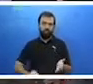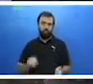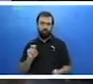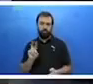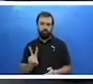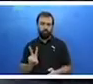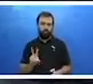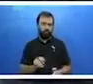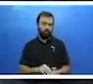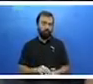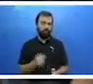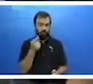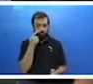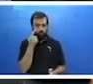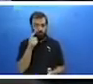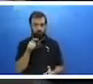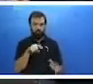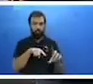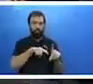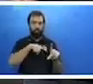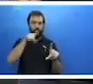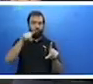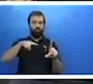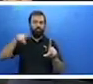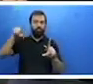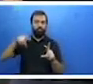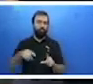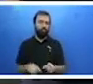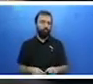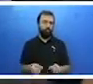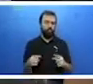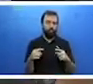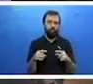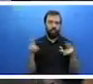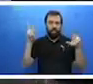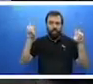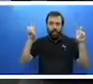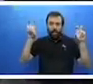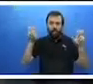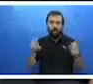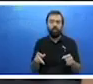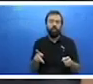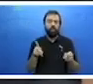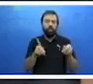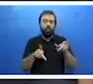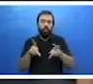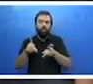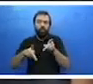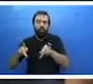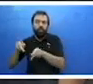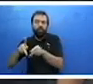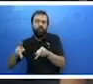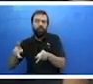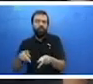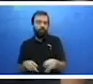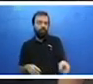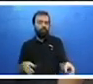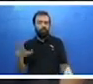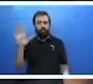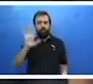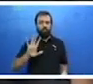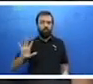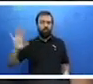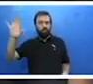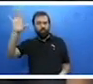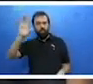a distribuição da população brasileira nas 5 regiões, da mesma forma que o outro, só que agora